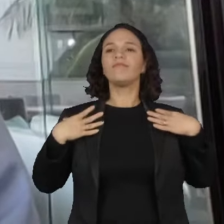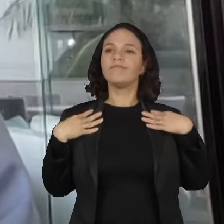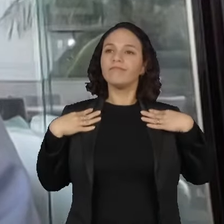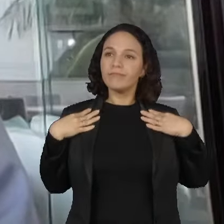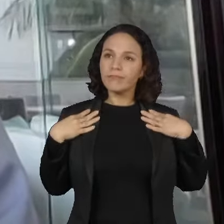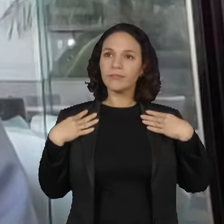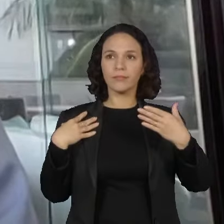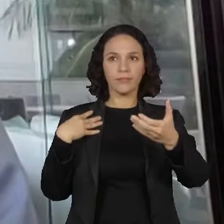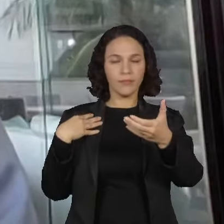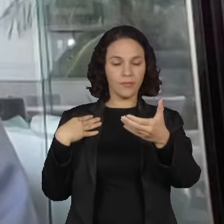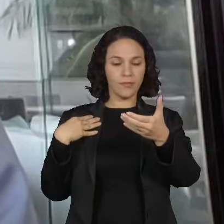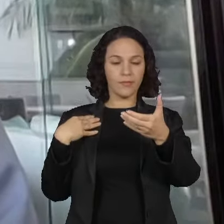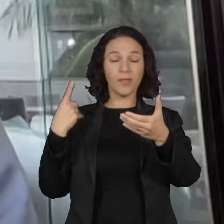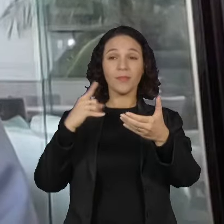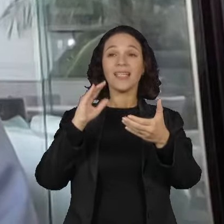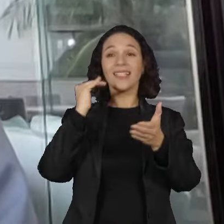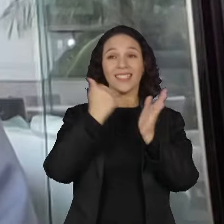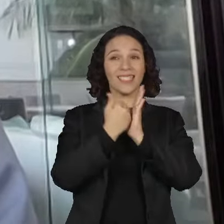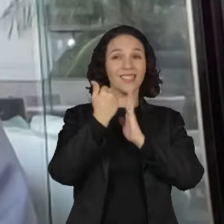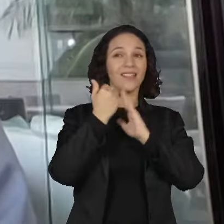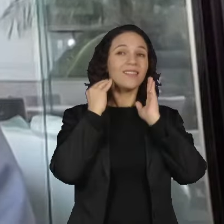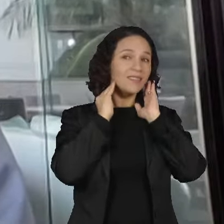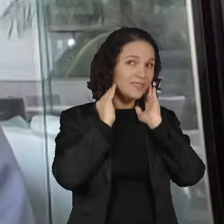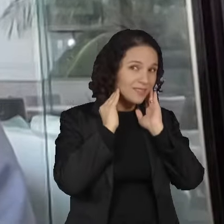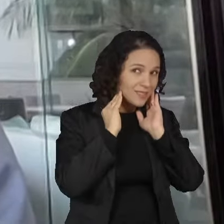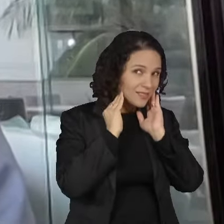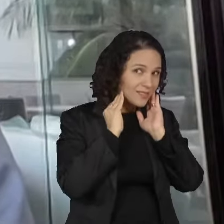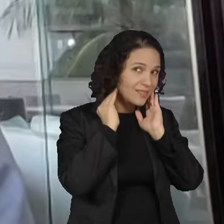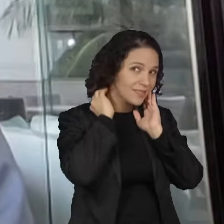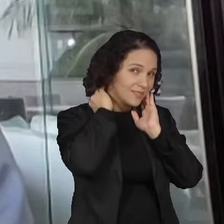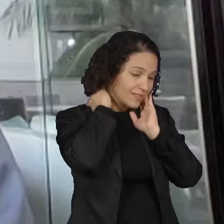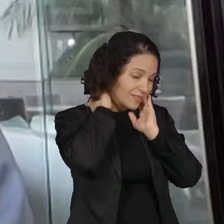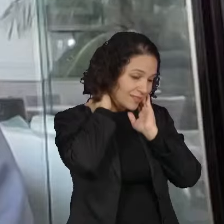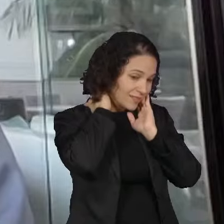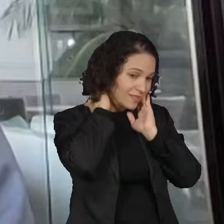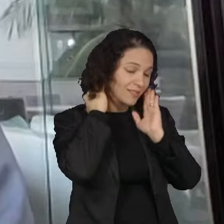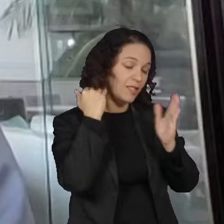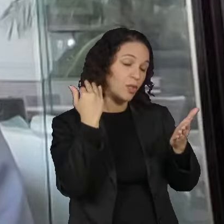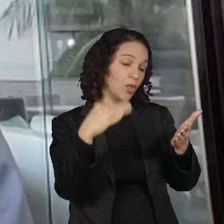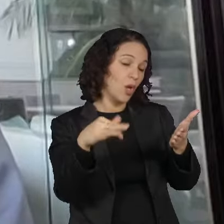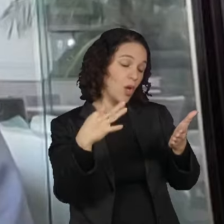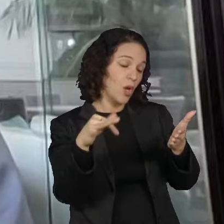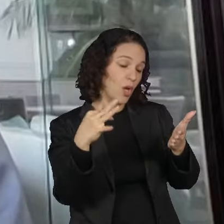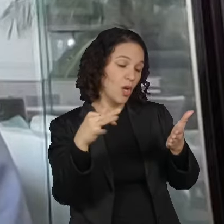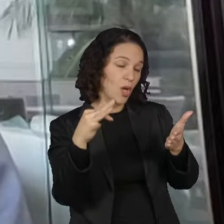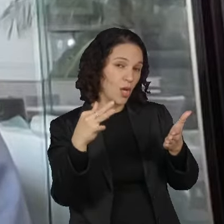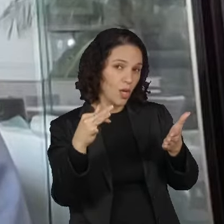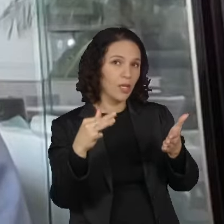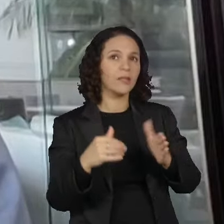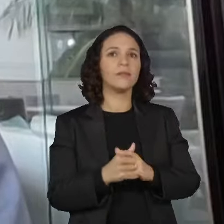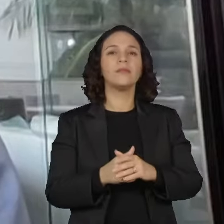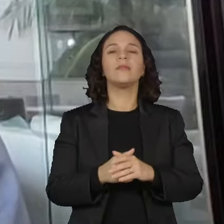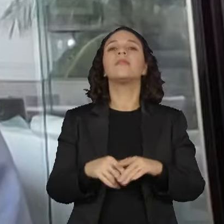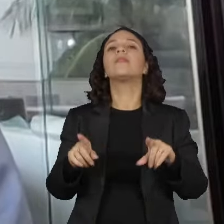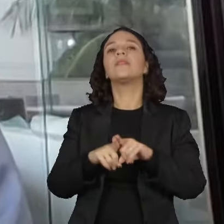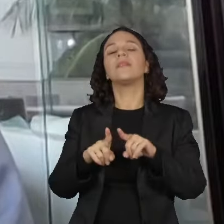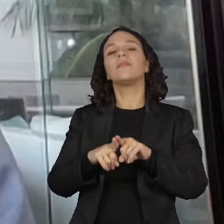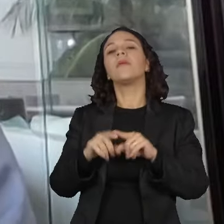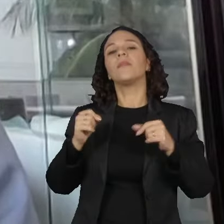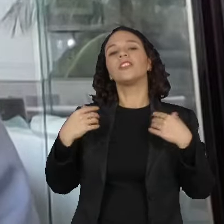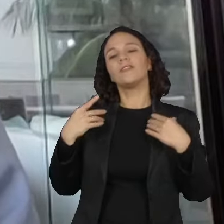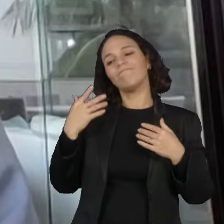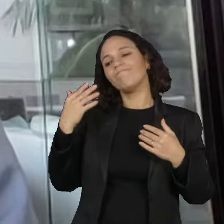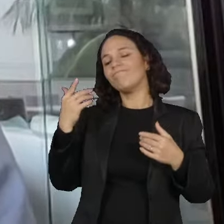porque a flexão exagerada da coluna cervical, tanto ela pode dar dor, né, como ela pode ocasionar uma má